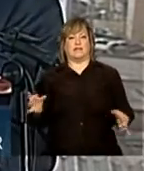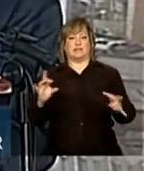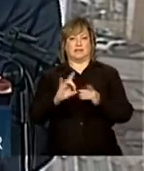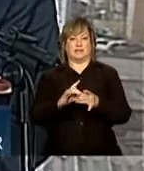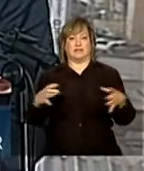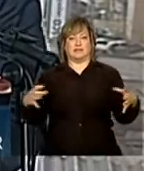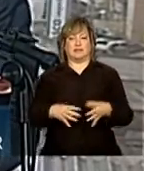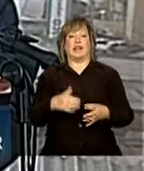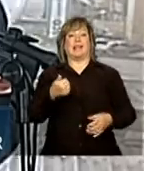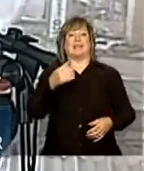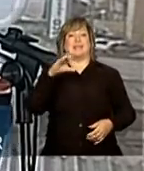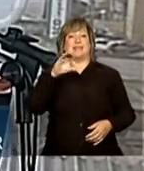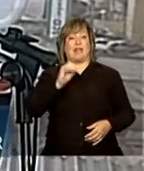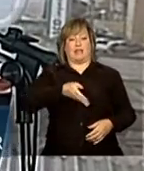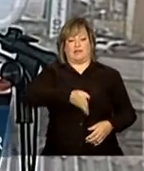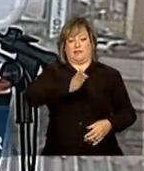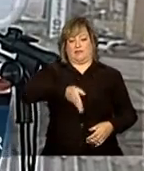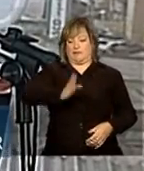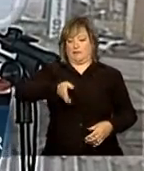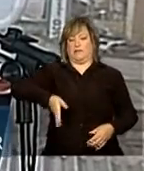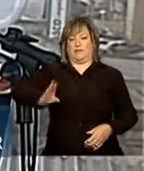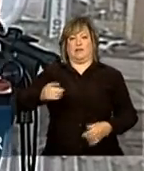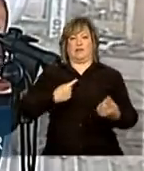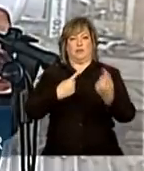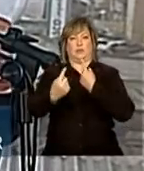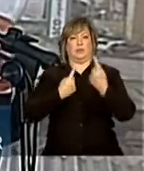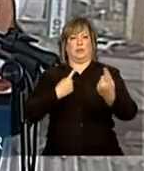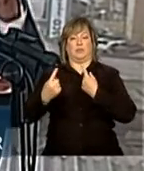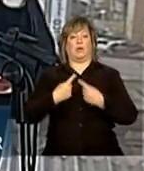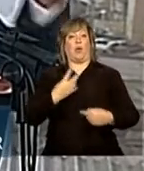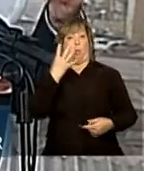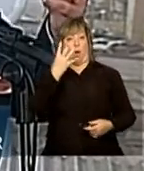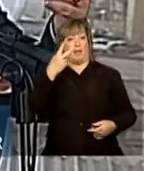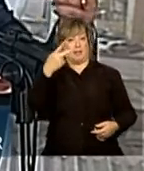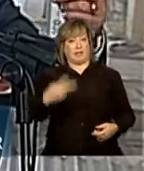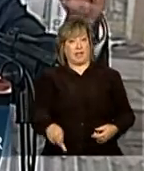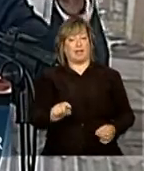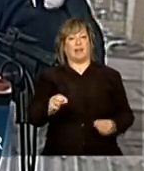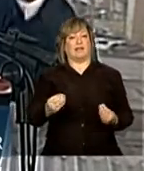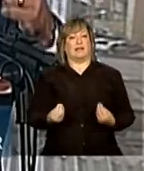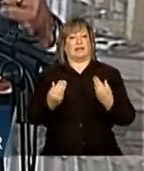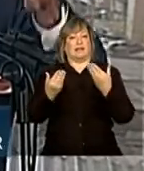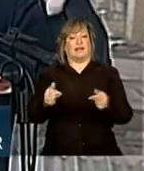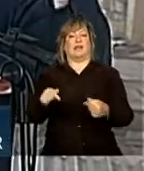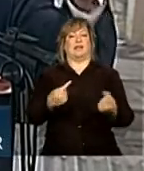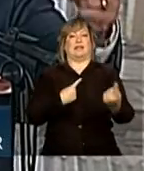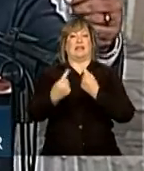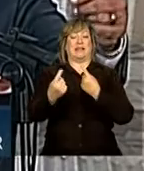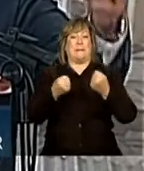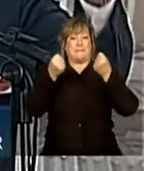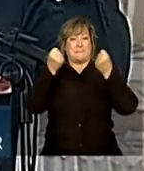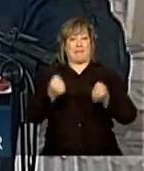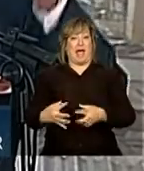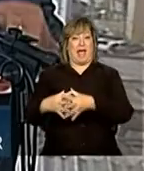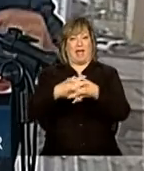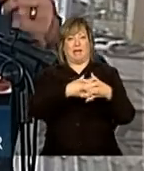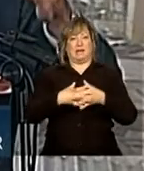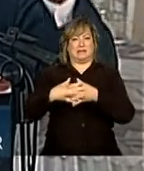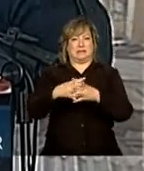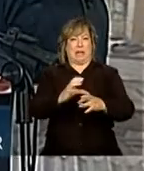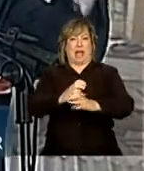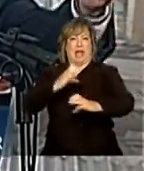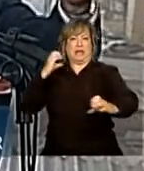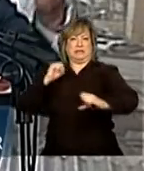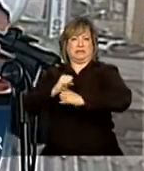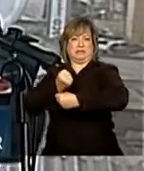São 10 faixas de tráfego, 4 delas dedicadas ao tráfego pesado de carretas